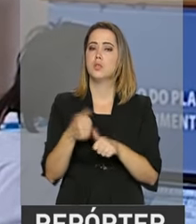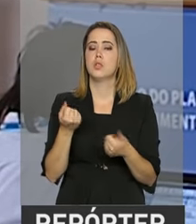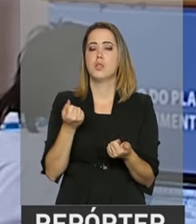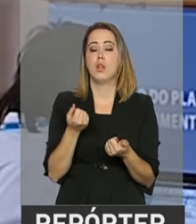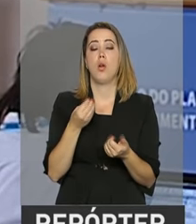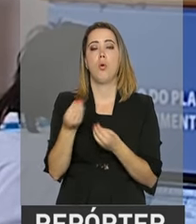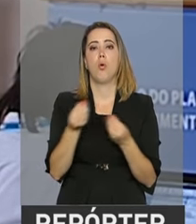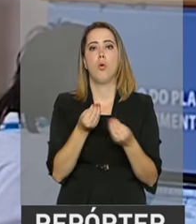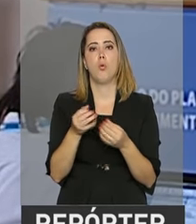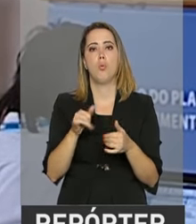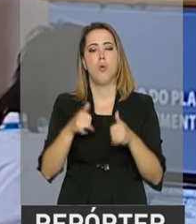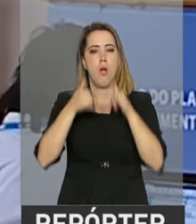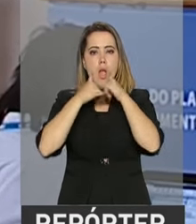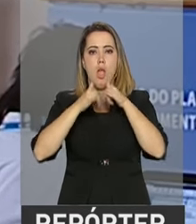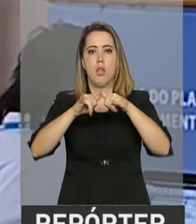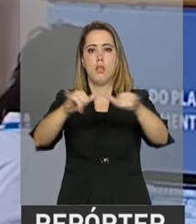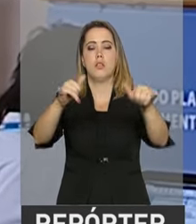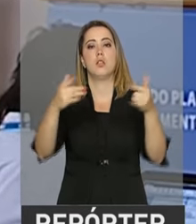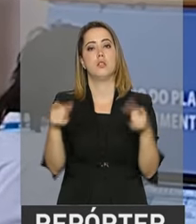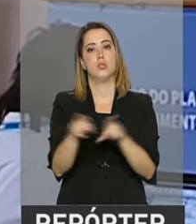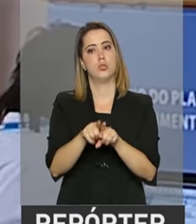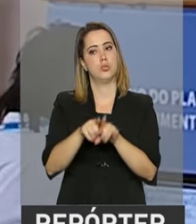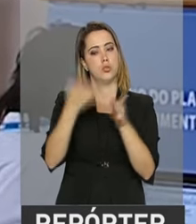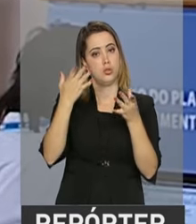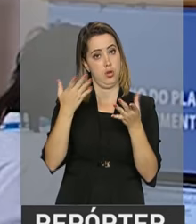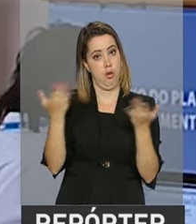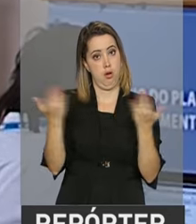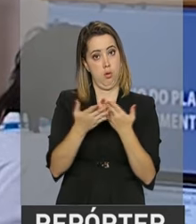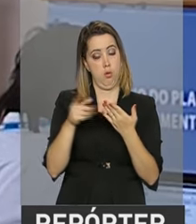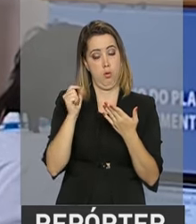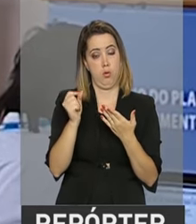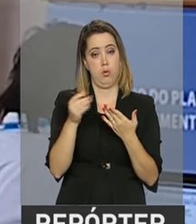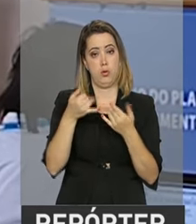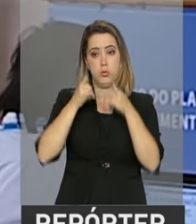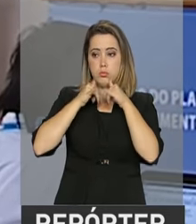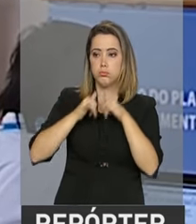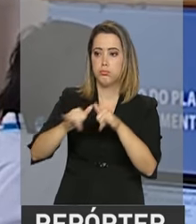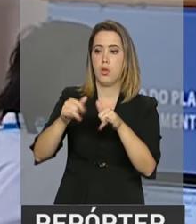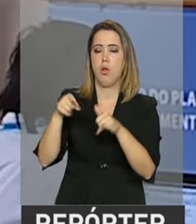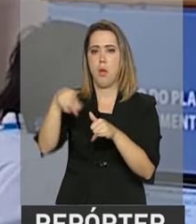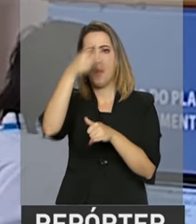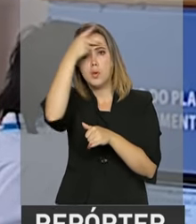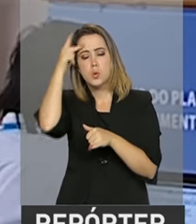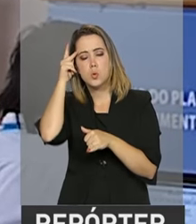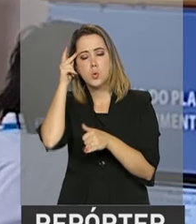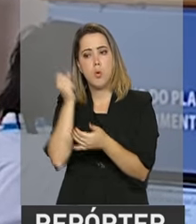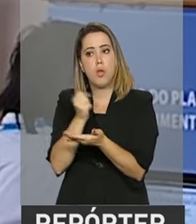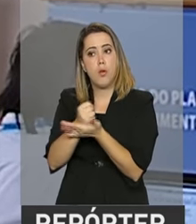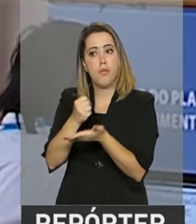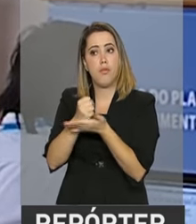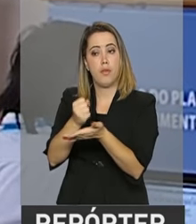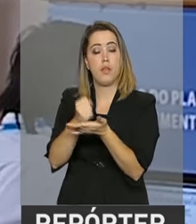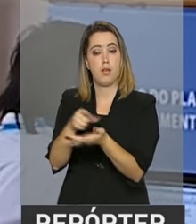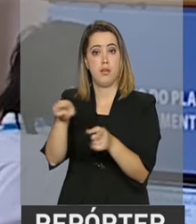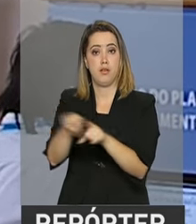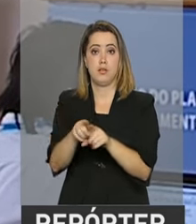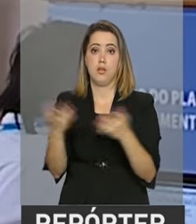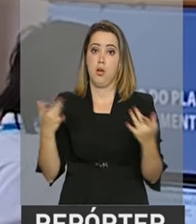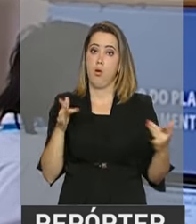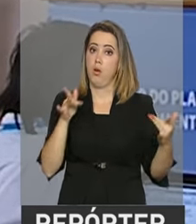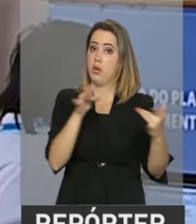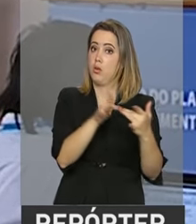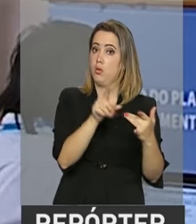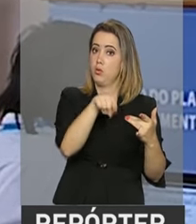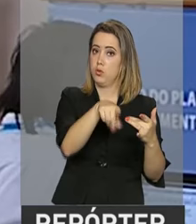energia elétrica. Ele vai deixar de comprar das concessionárias que oferecem o produto ao consumidor final e passar a comprar